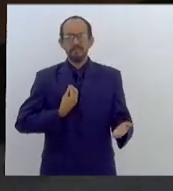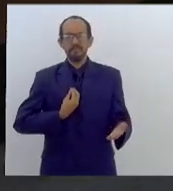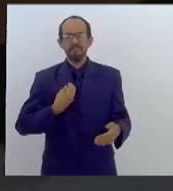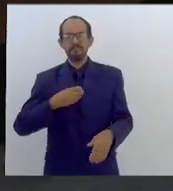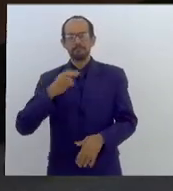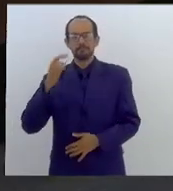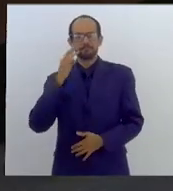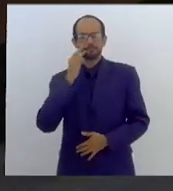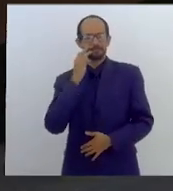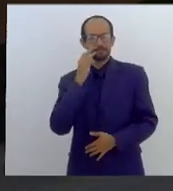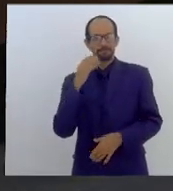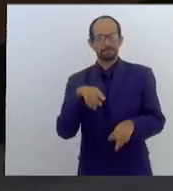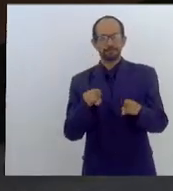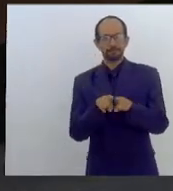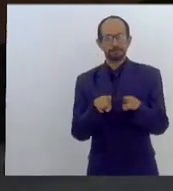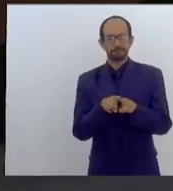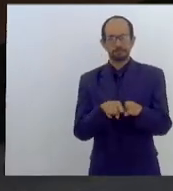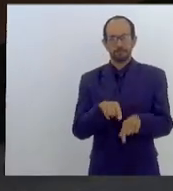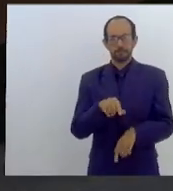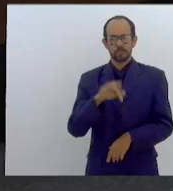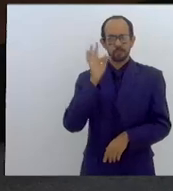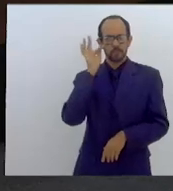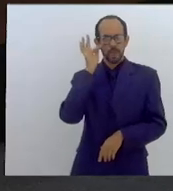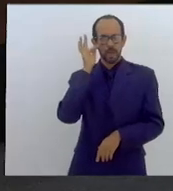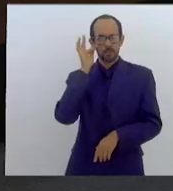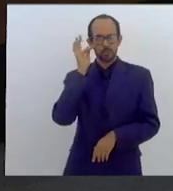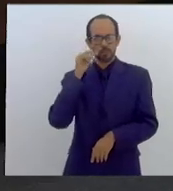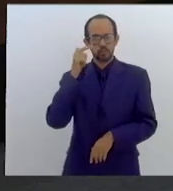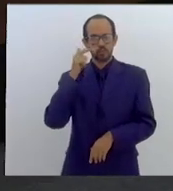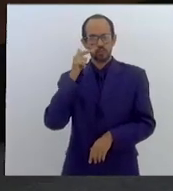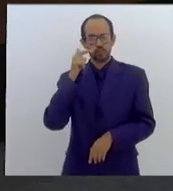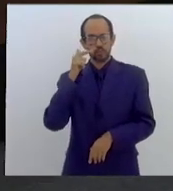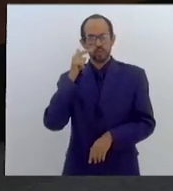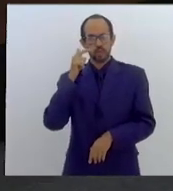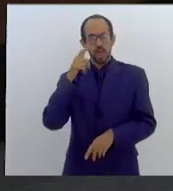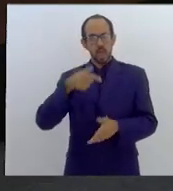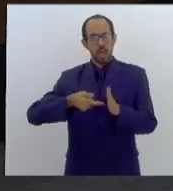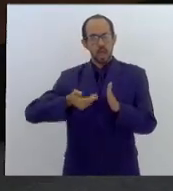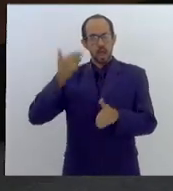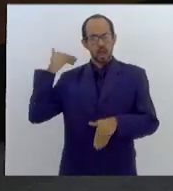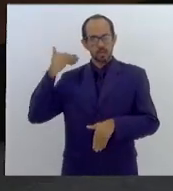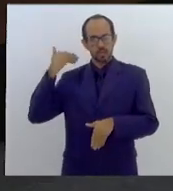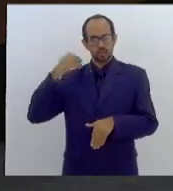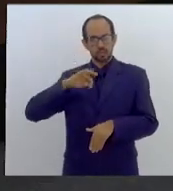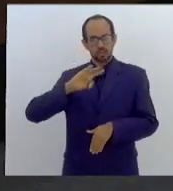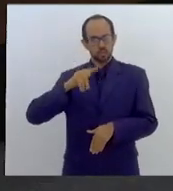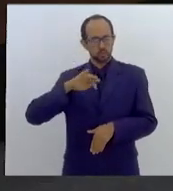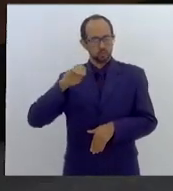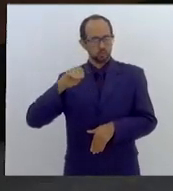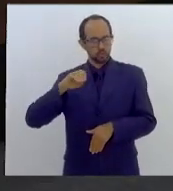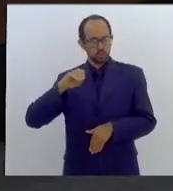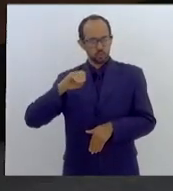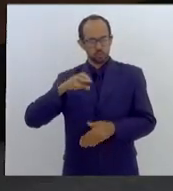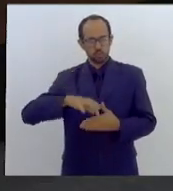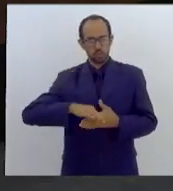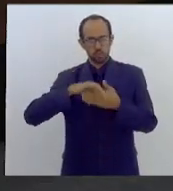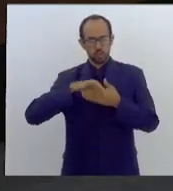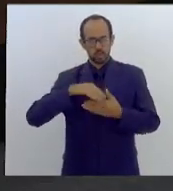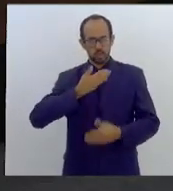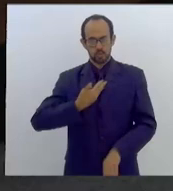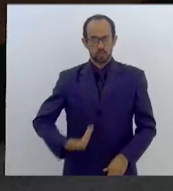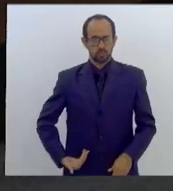Valdec, Flávio Serafini, mesmo antes do nosso Chico Machado ser o líder do